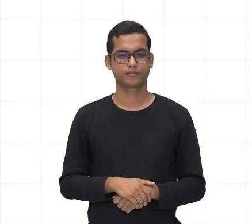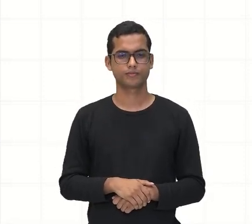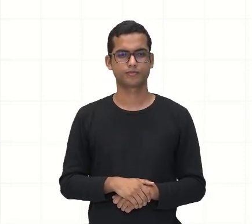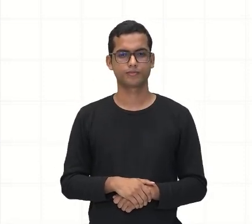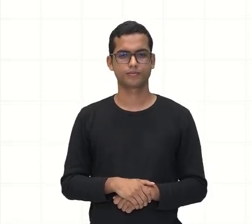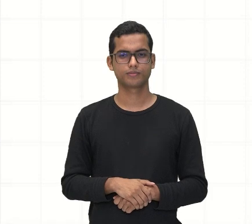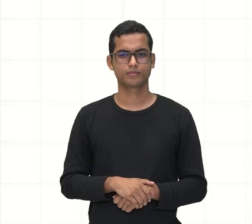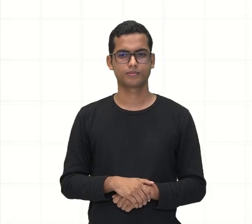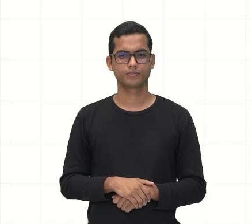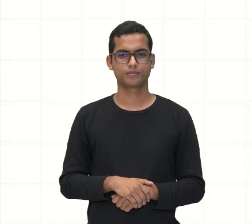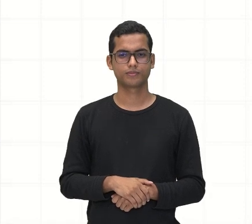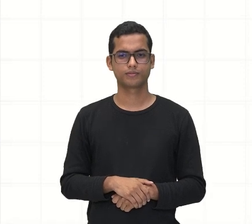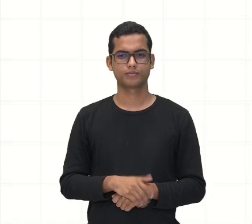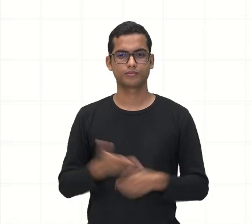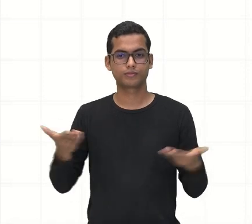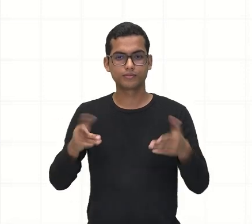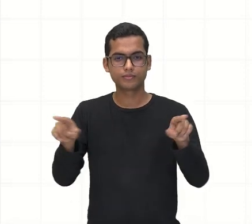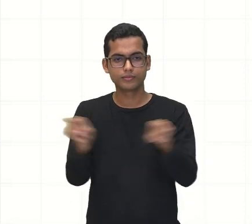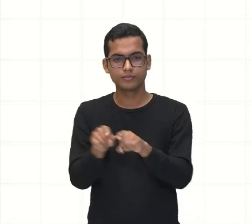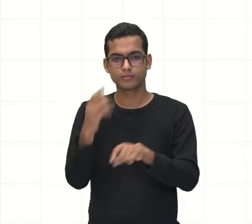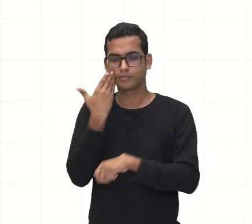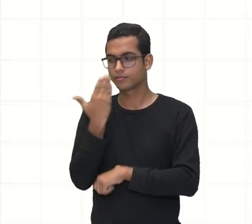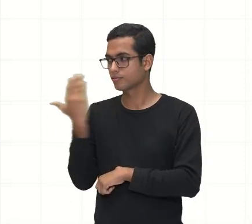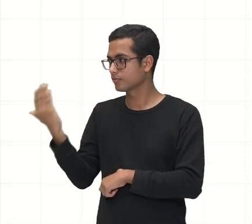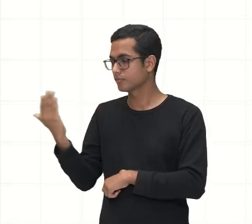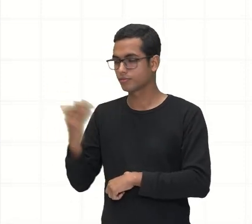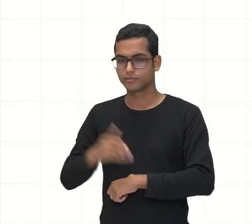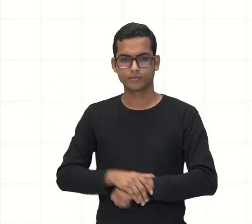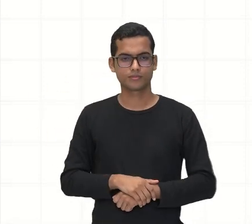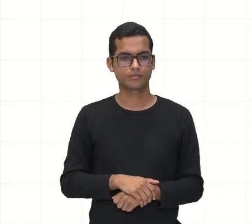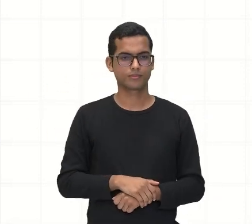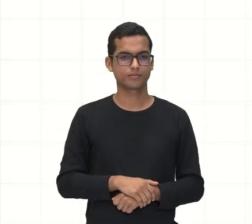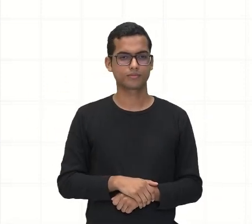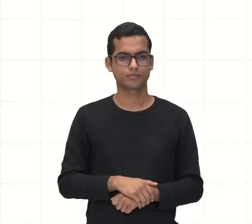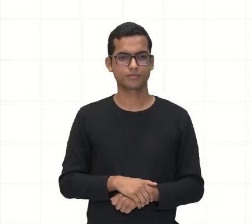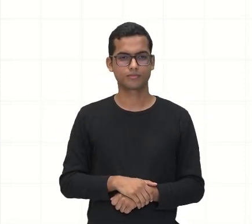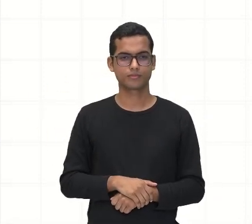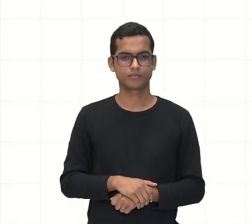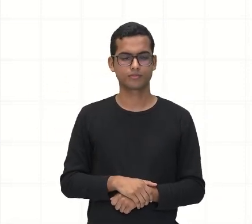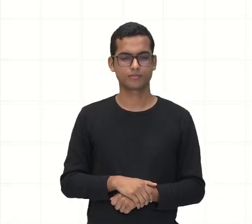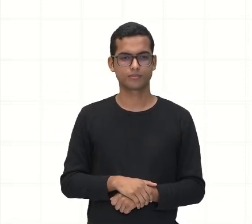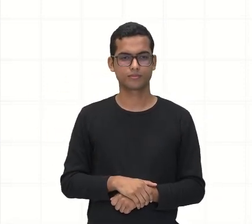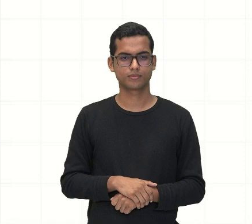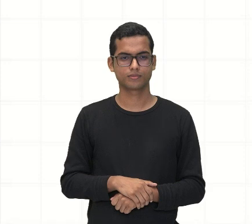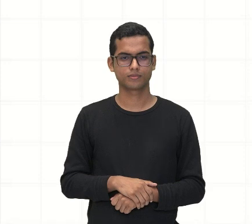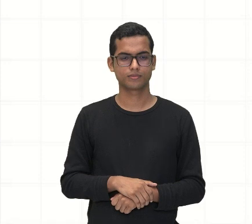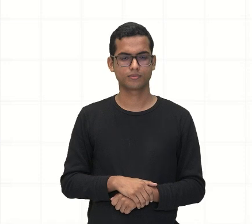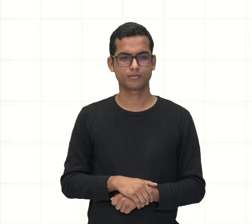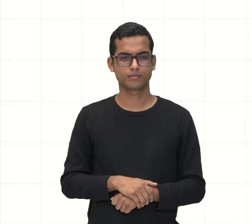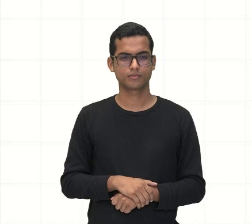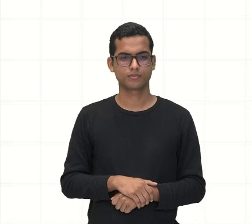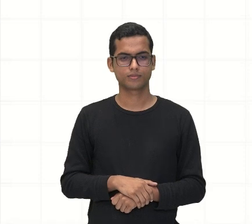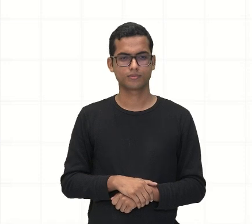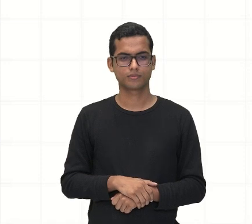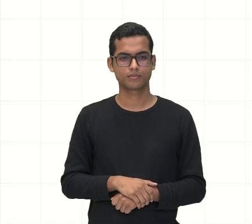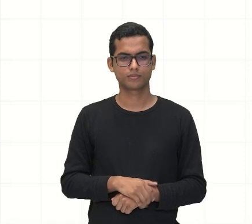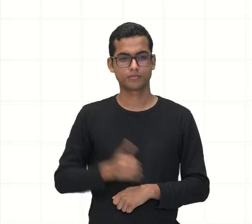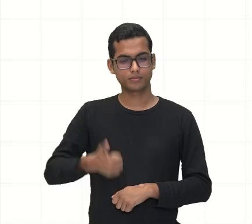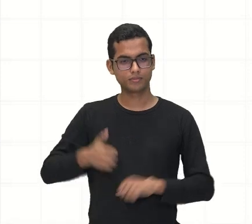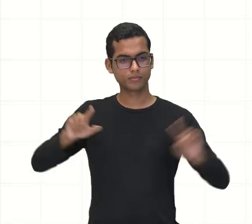vamos caminhar agora aqui, ó. Onde nós estamos. Caminhar aqui, ó. Nós temos agora, ó, chave,